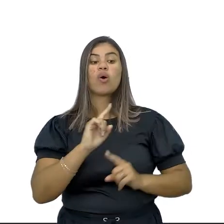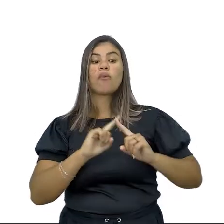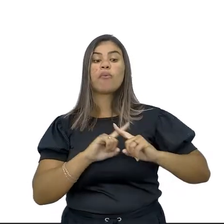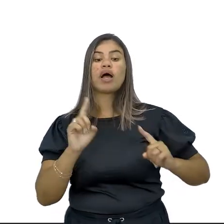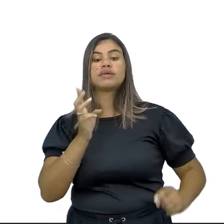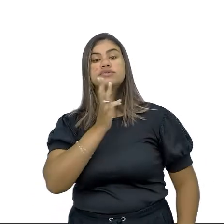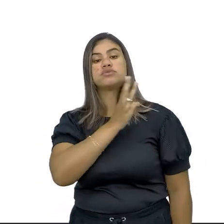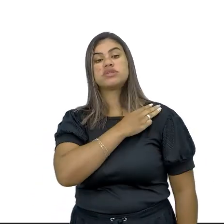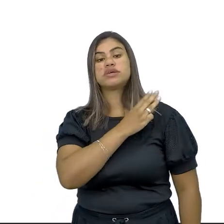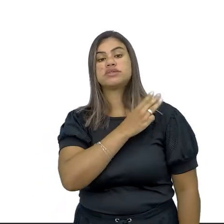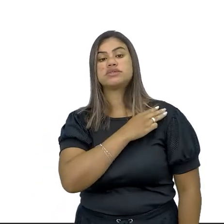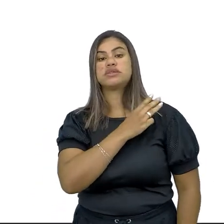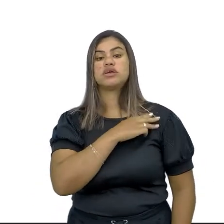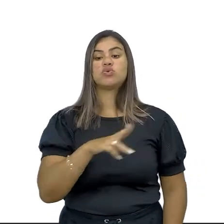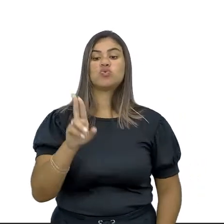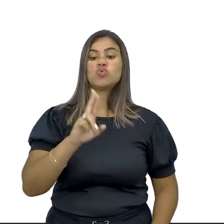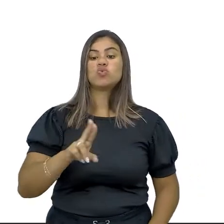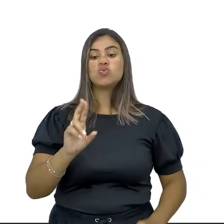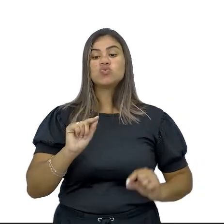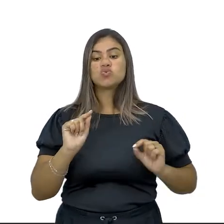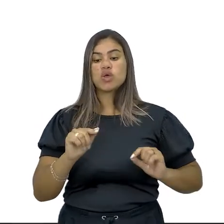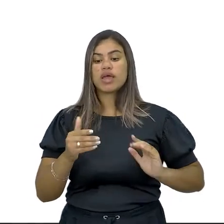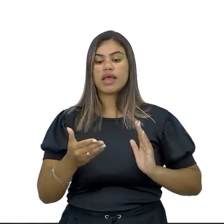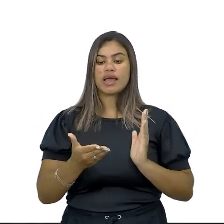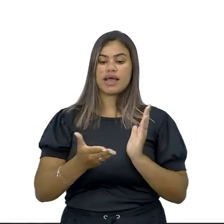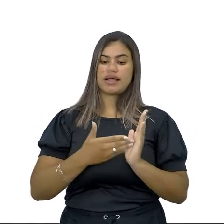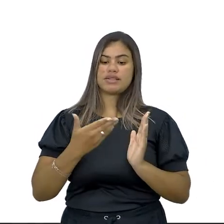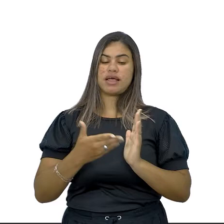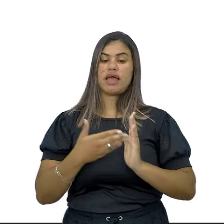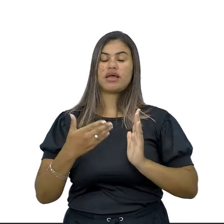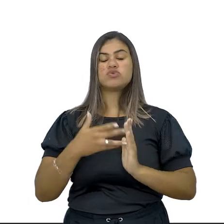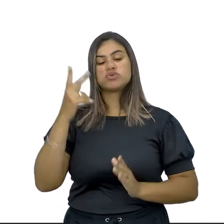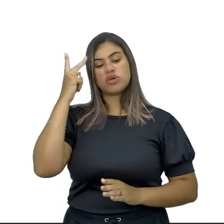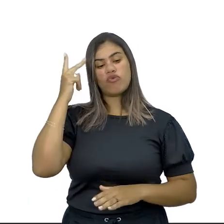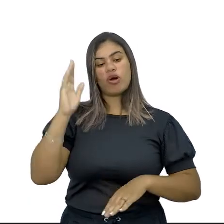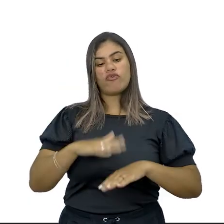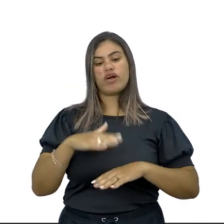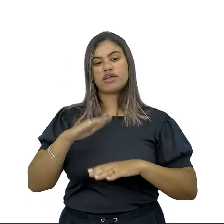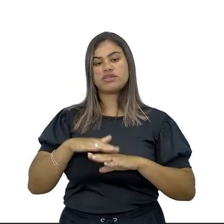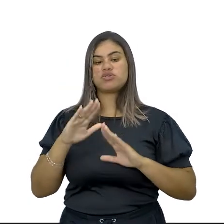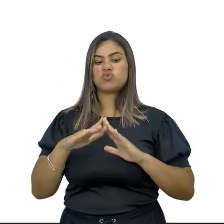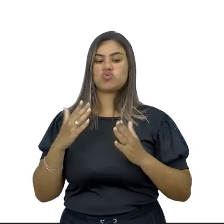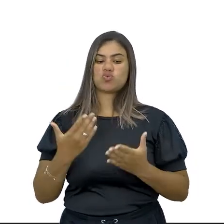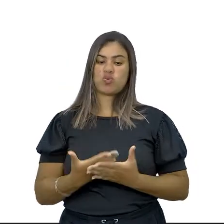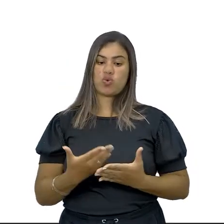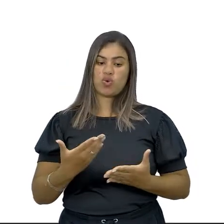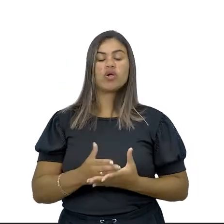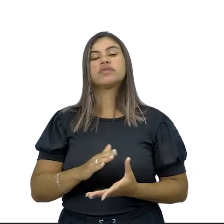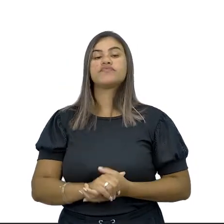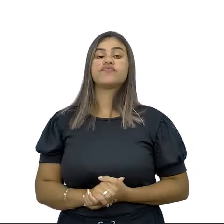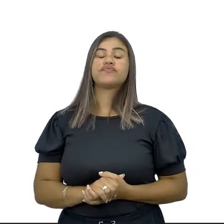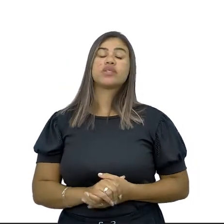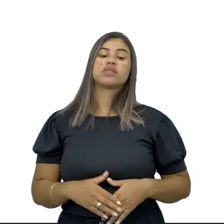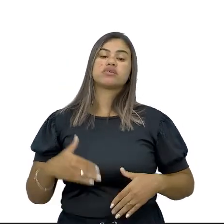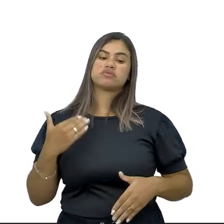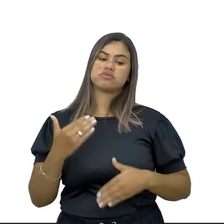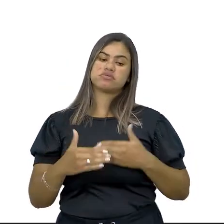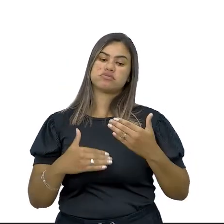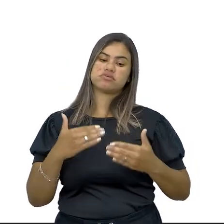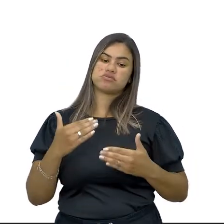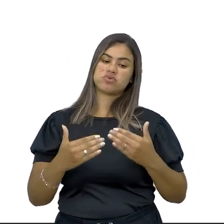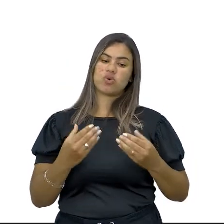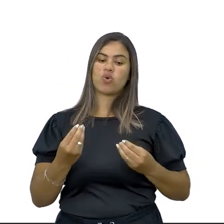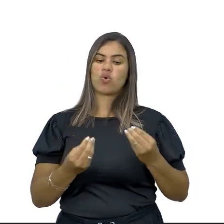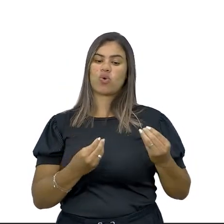médio, nós utilizaremos o caderno São Paulo Faz Escola. Então, eventualmente, em nossas abordagens mais